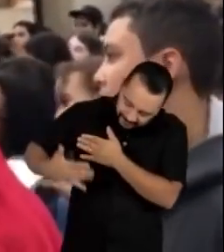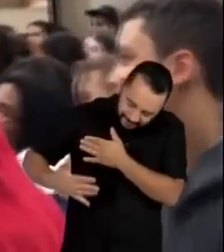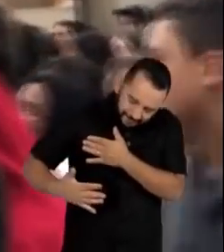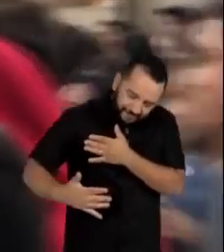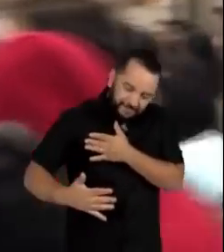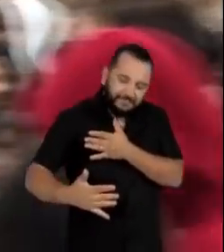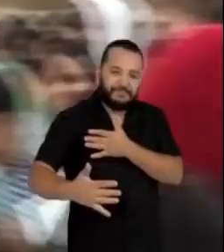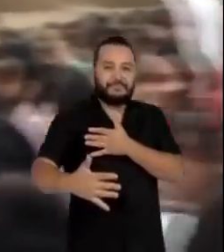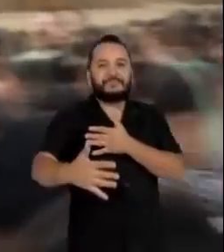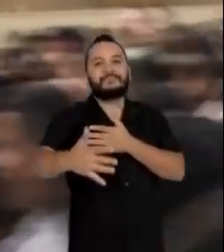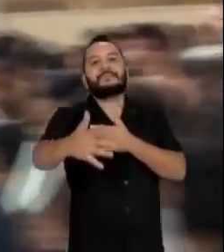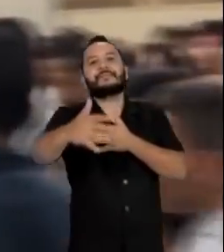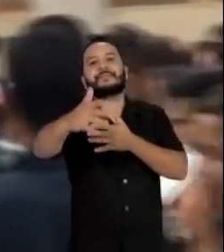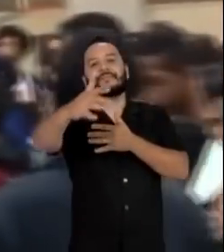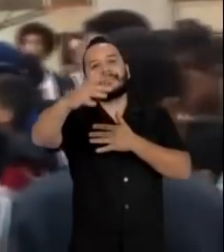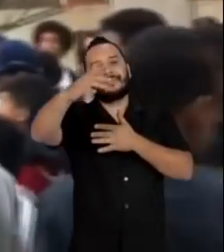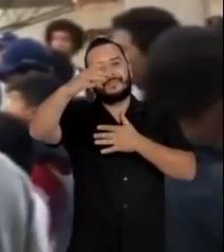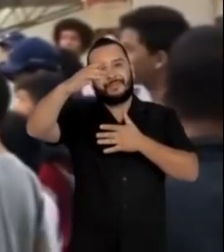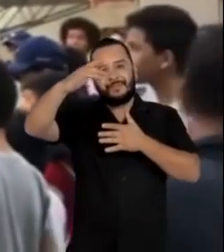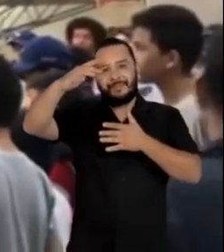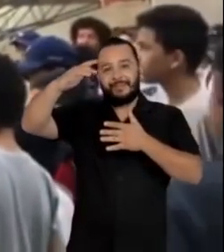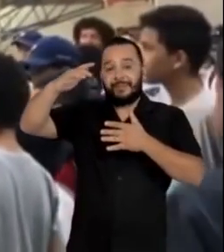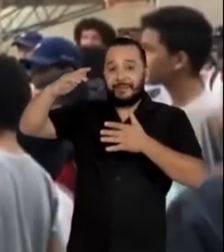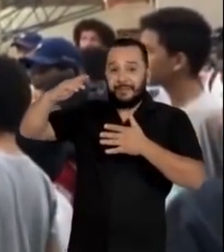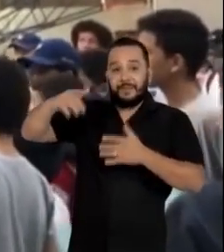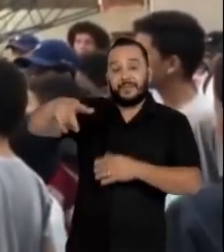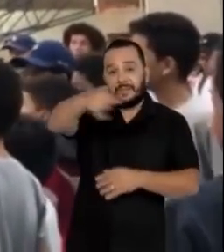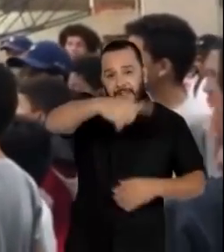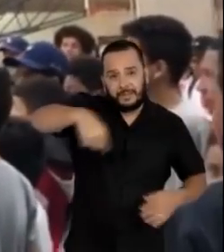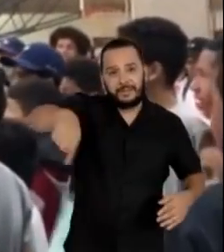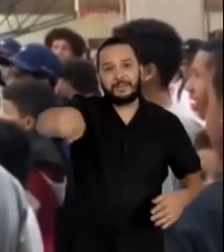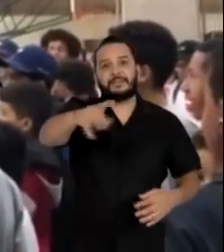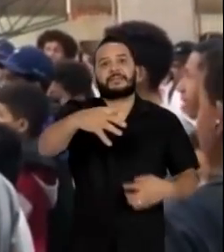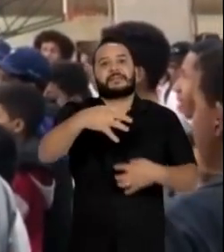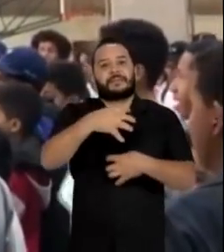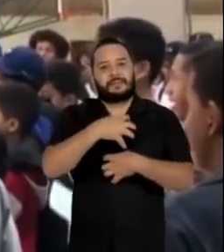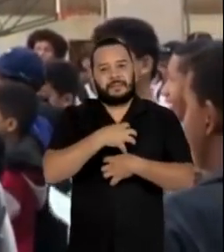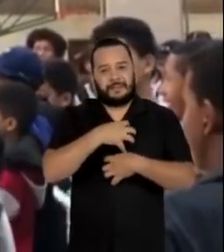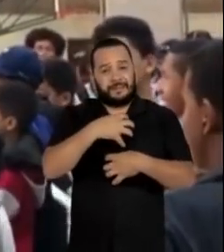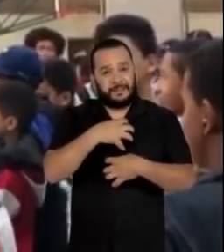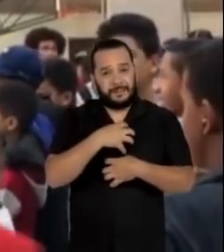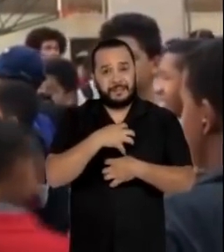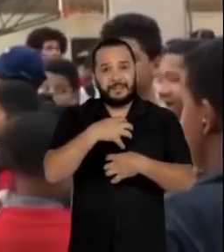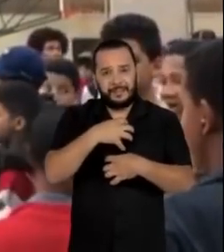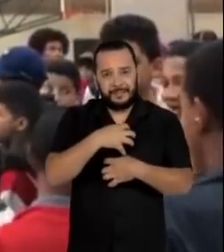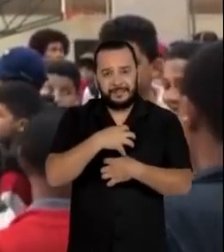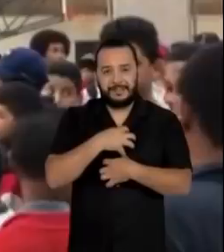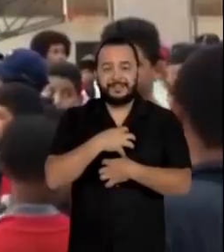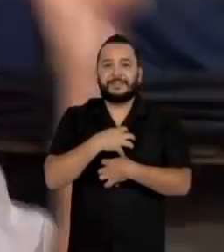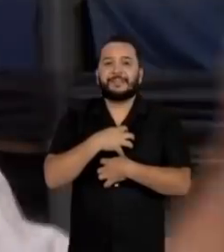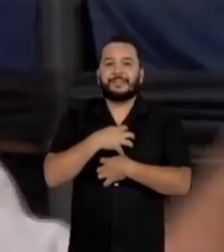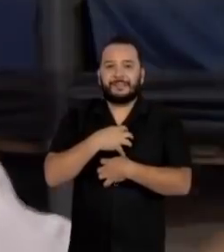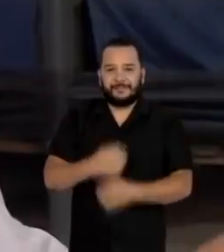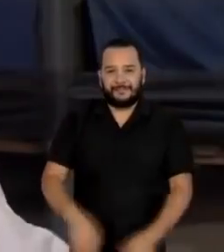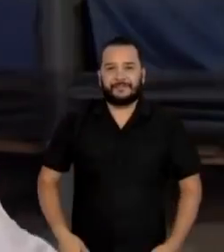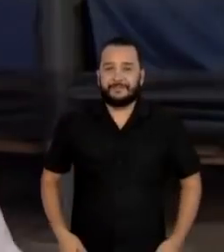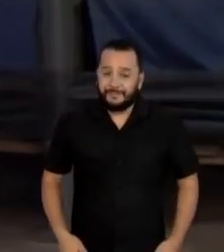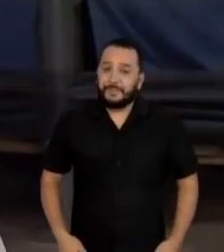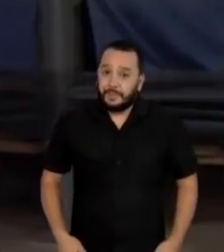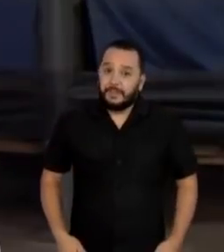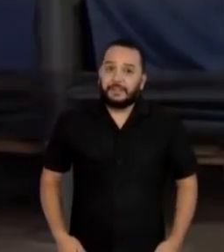escorre pelas mãos, agora vocês escorrem pelas... The